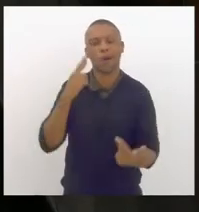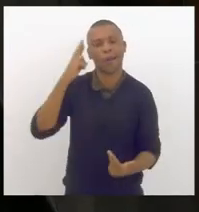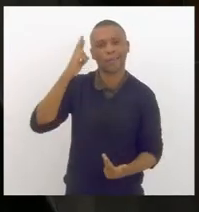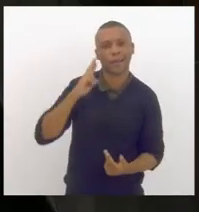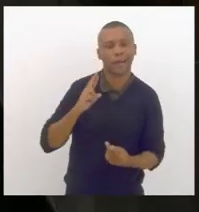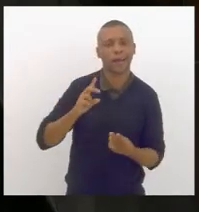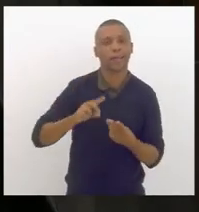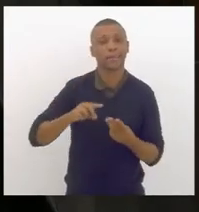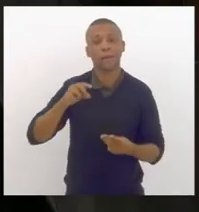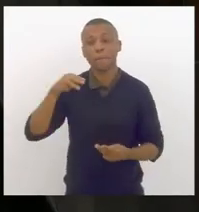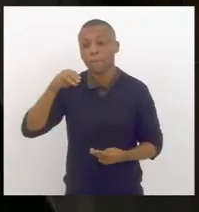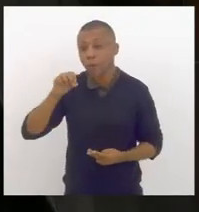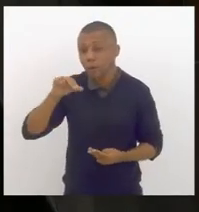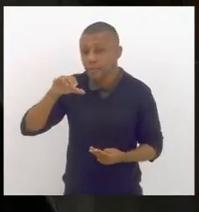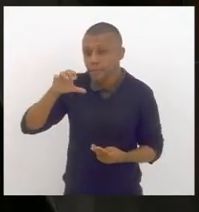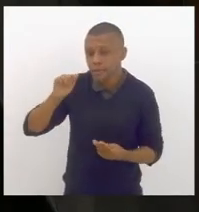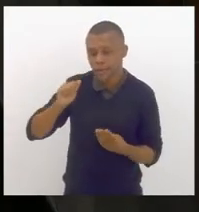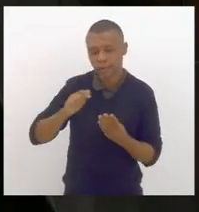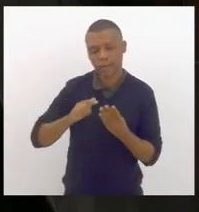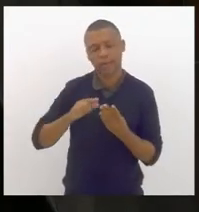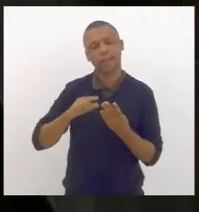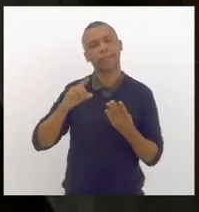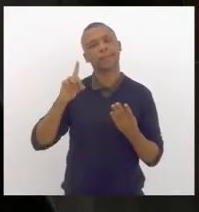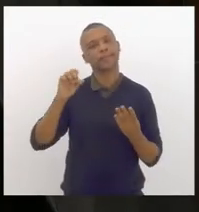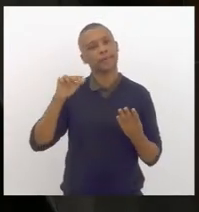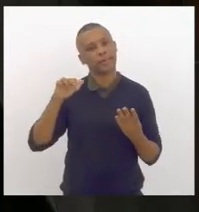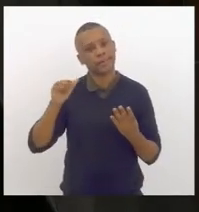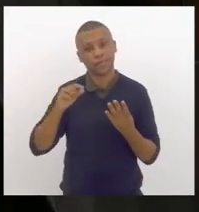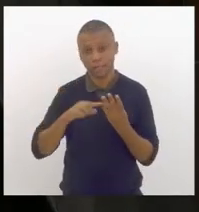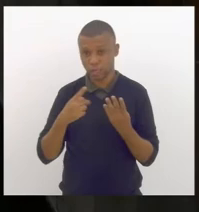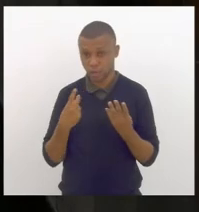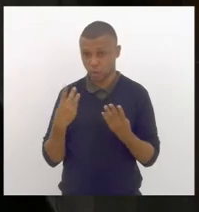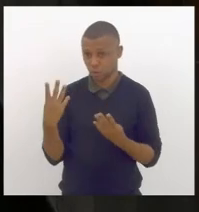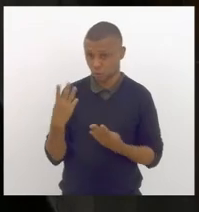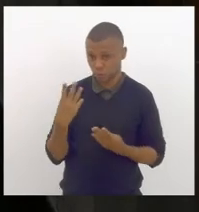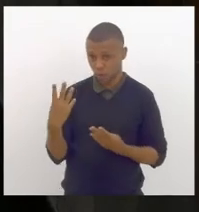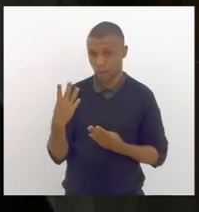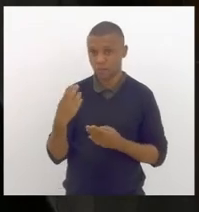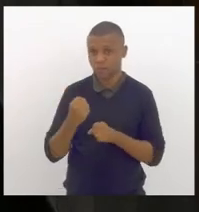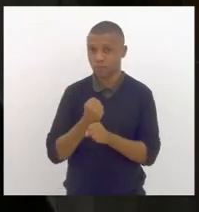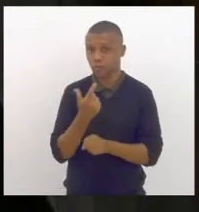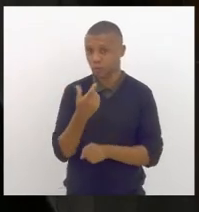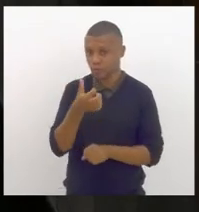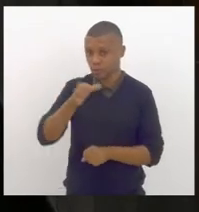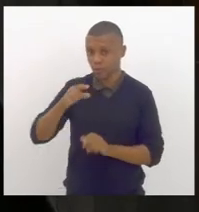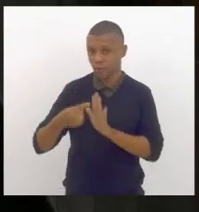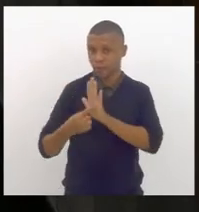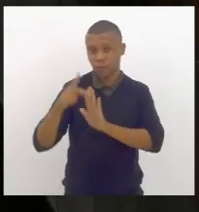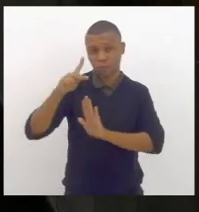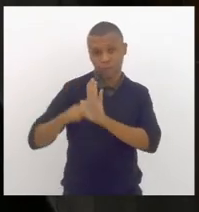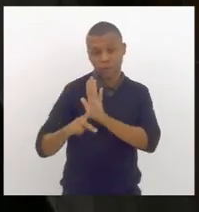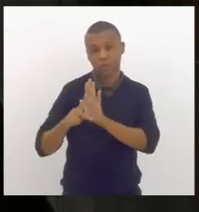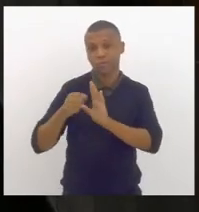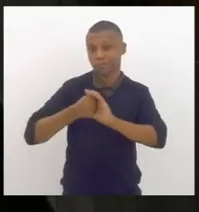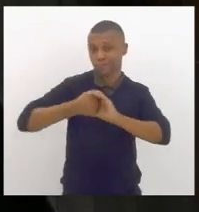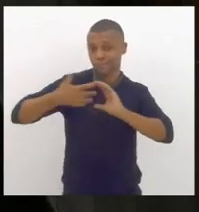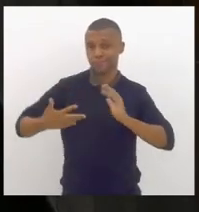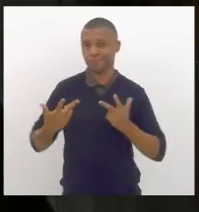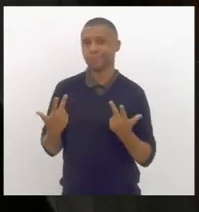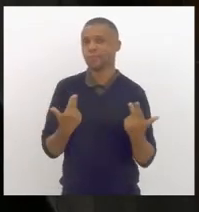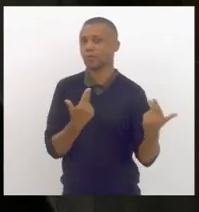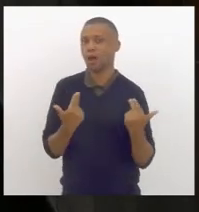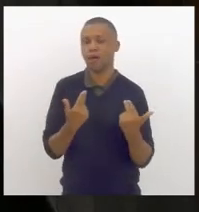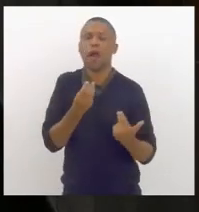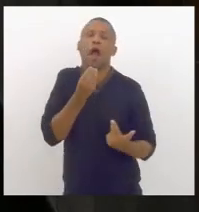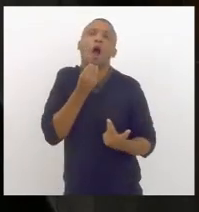Mônica, Dani e eu havíamos apresentado em 2019 um projeto deste teor, é óbvio que, no mínimo,